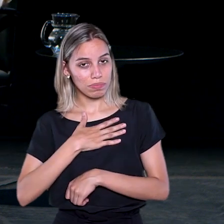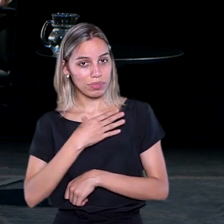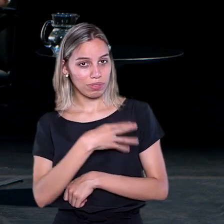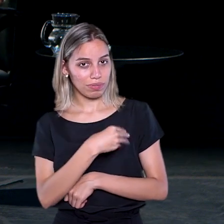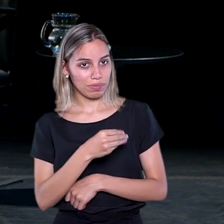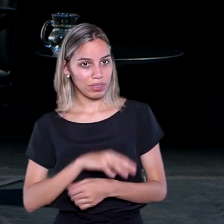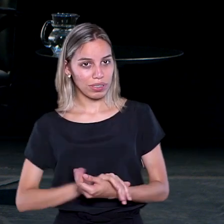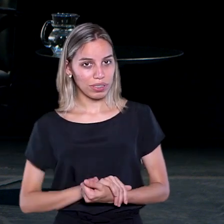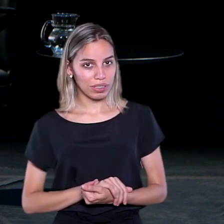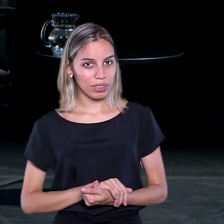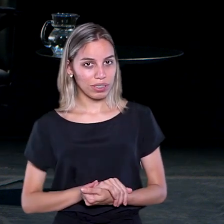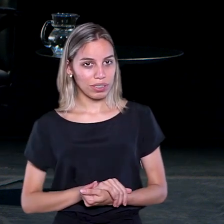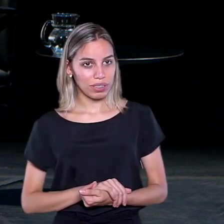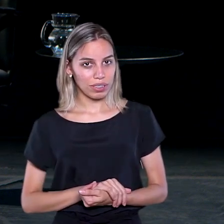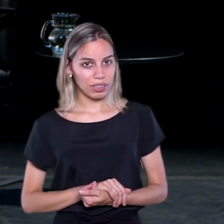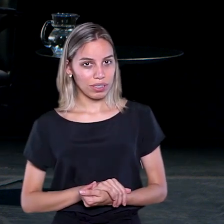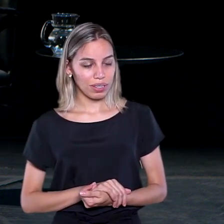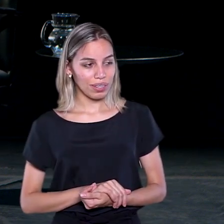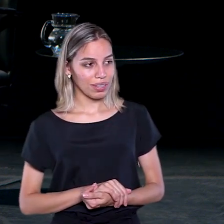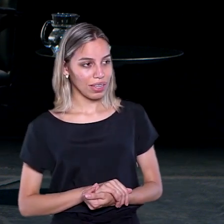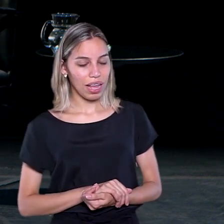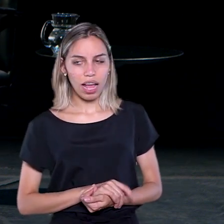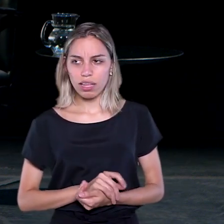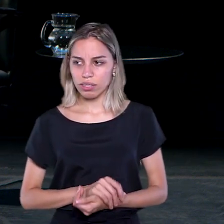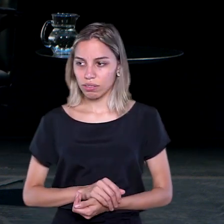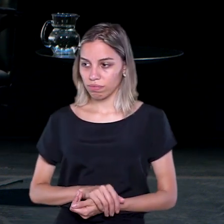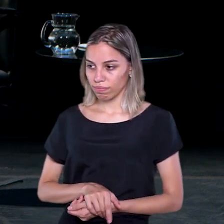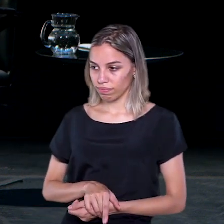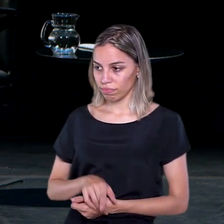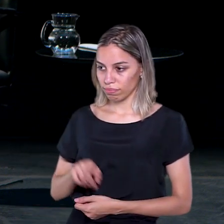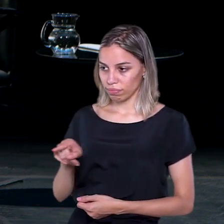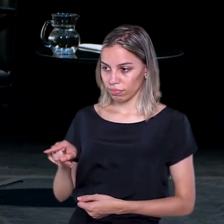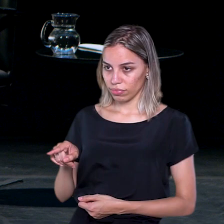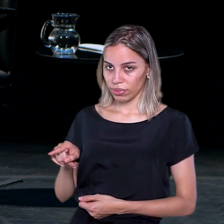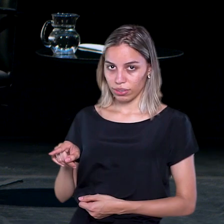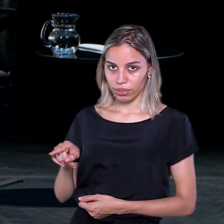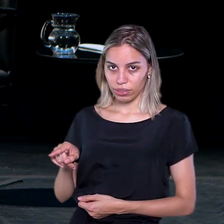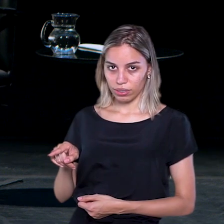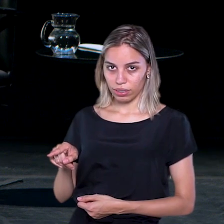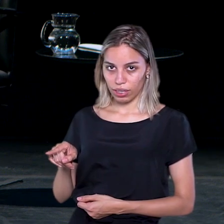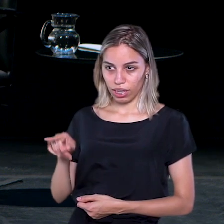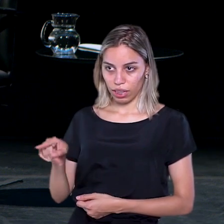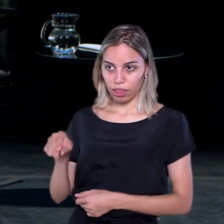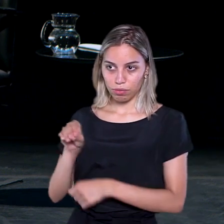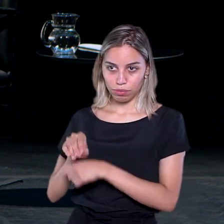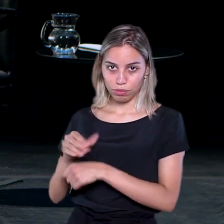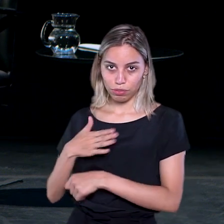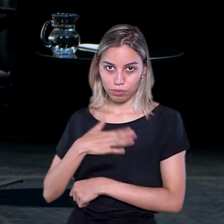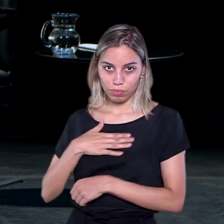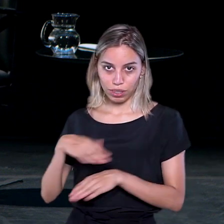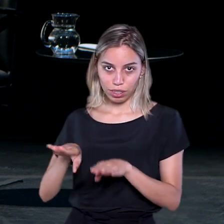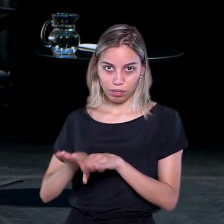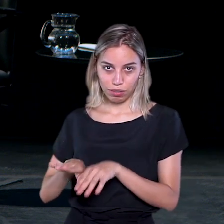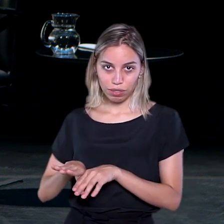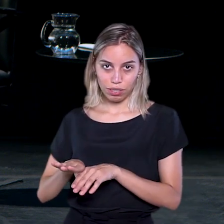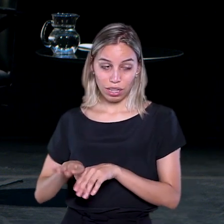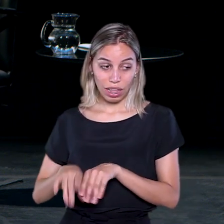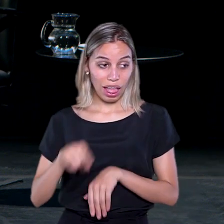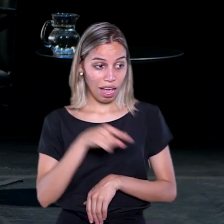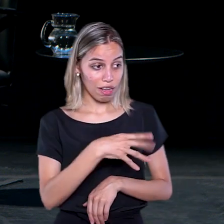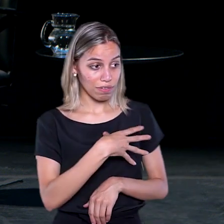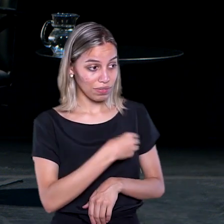Gente, que pensamento colonial, e fala com orgulho. E a Elisa Lucinda disse: pois essa foi a minha babá e a filha dela é juíza. É sobre isso que a